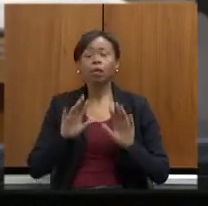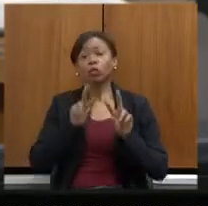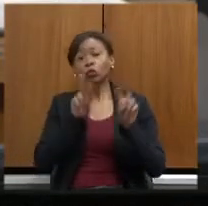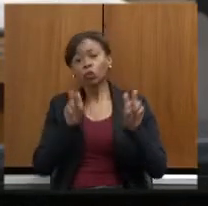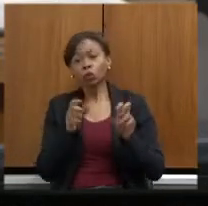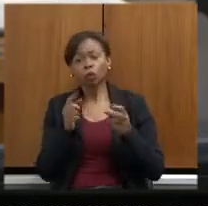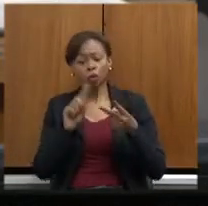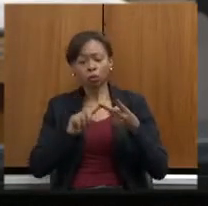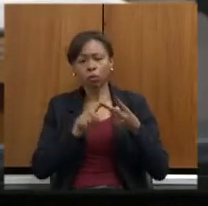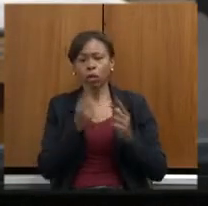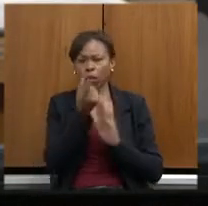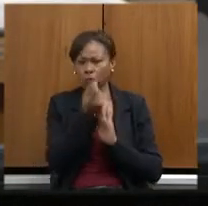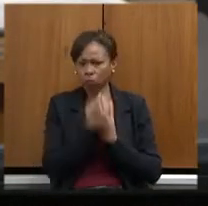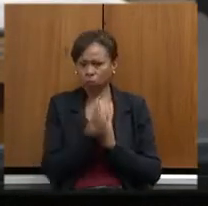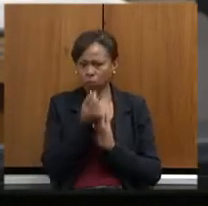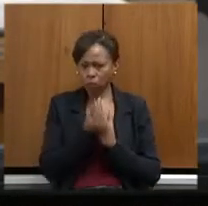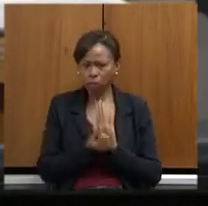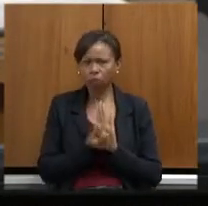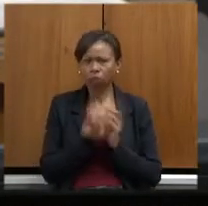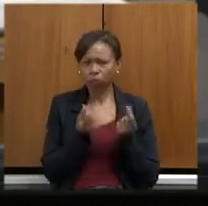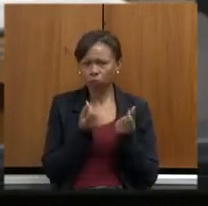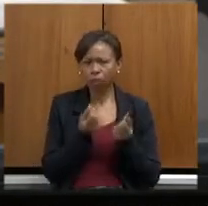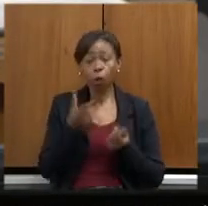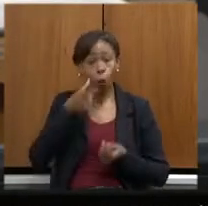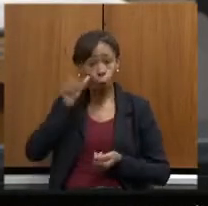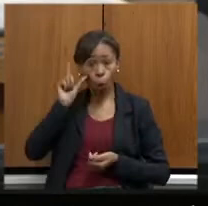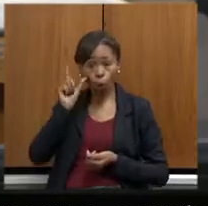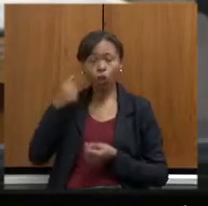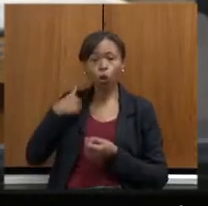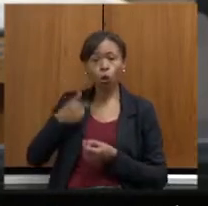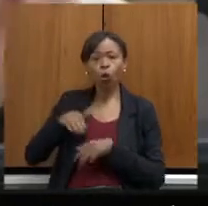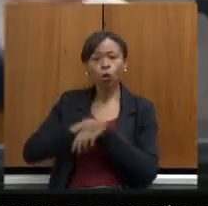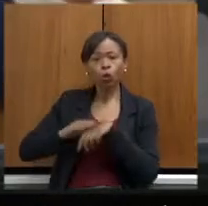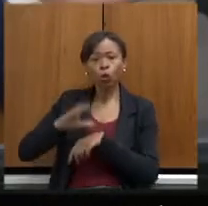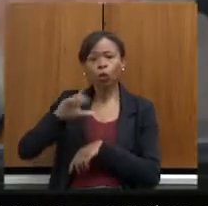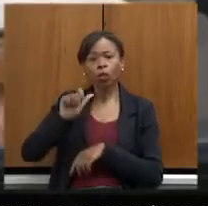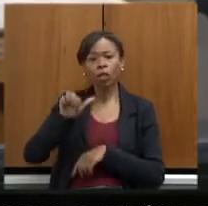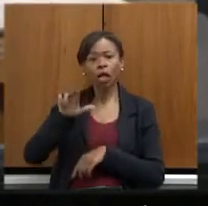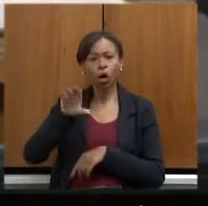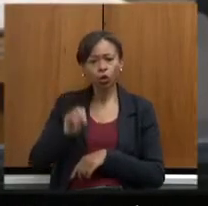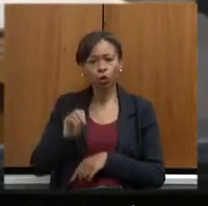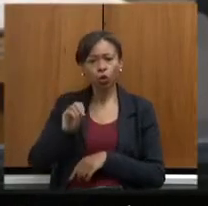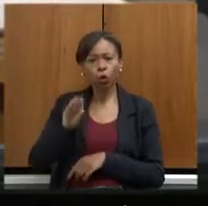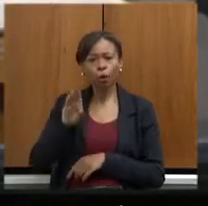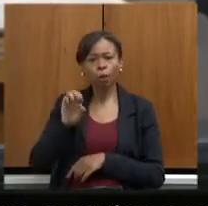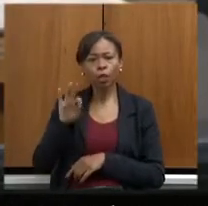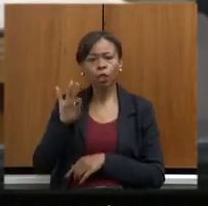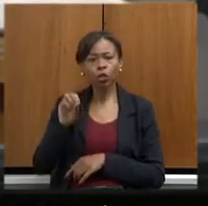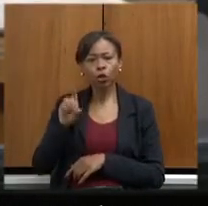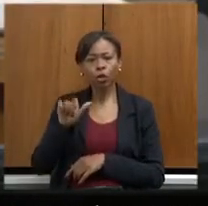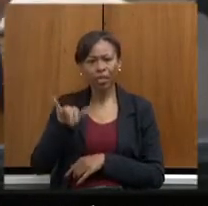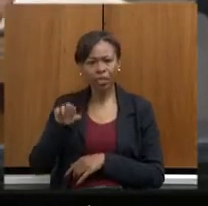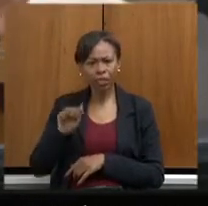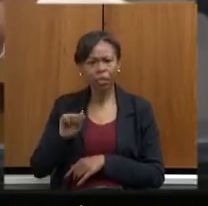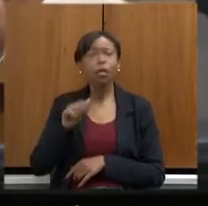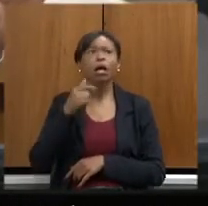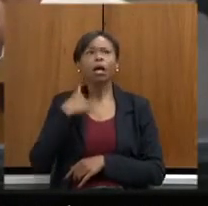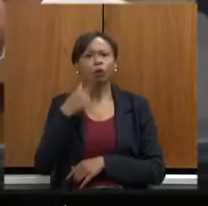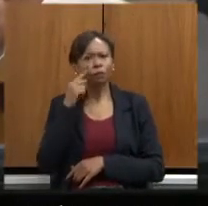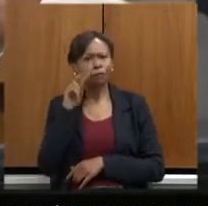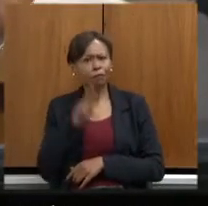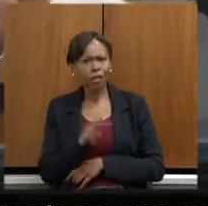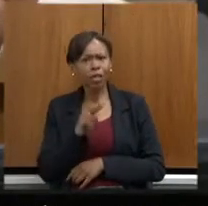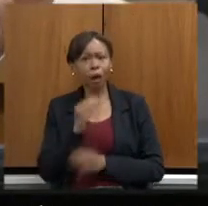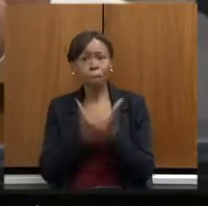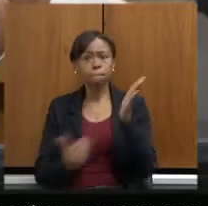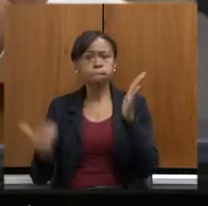eu fico eu acompanhei ontem conversando com o Cláudio Bortolini eu vi que nós tivemos um uma questão do aumento de 40 milhões